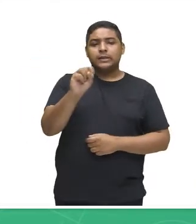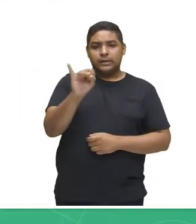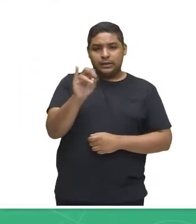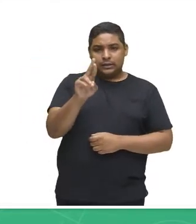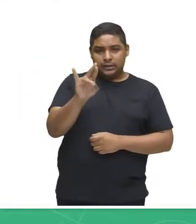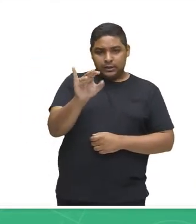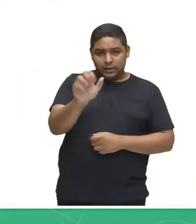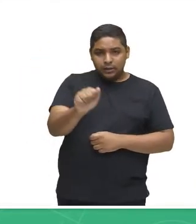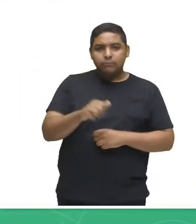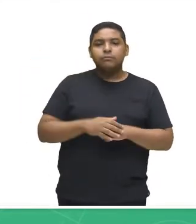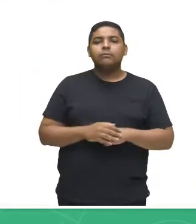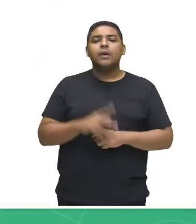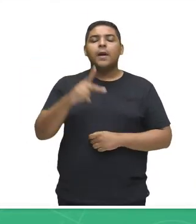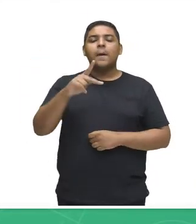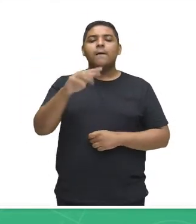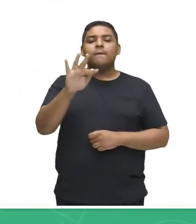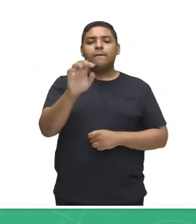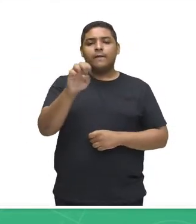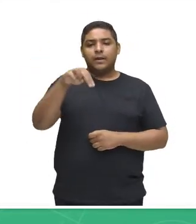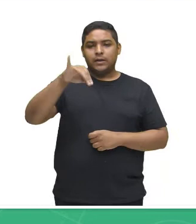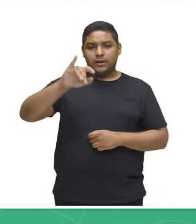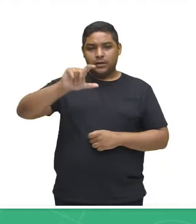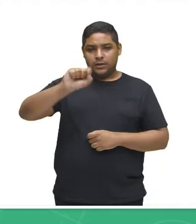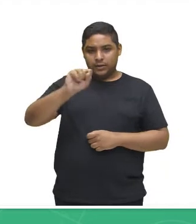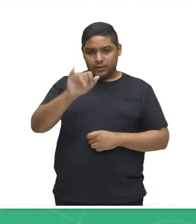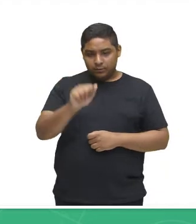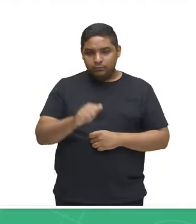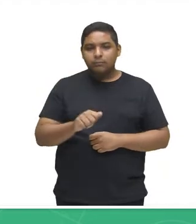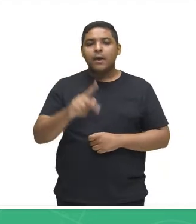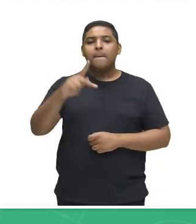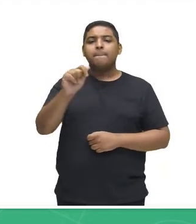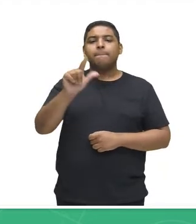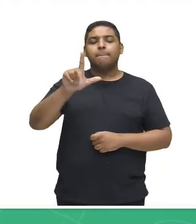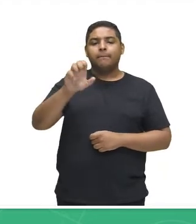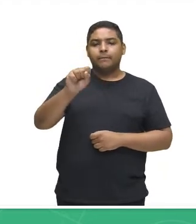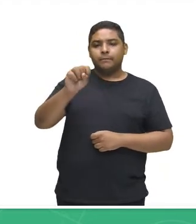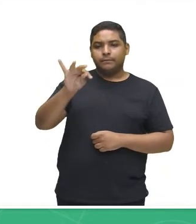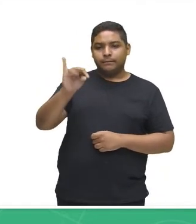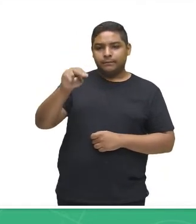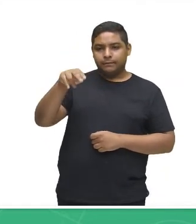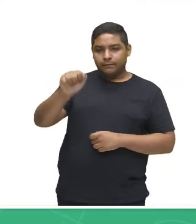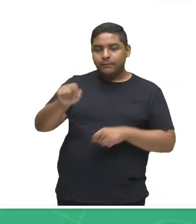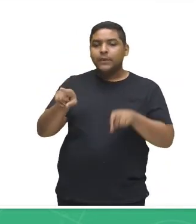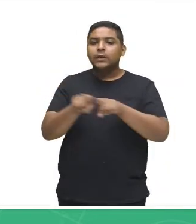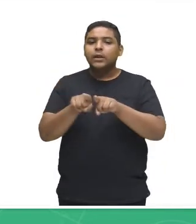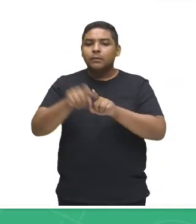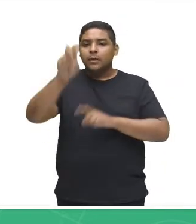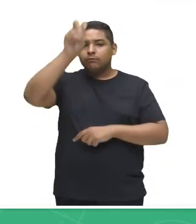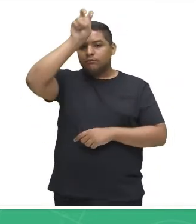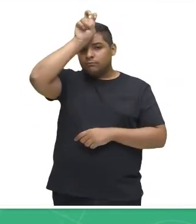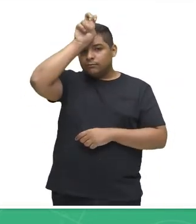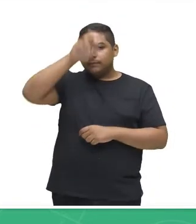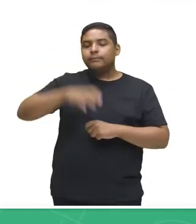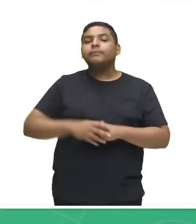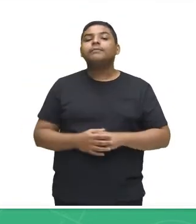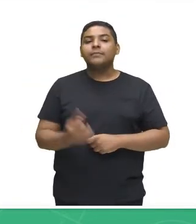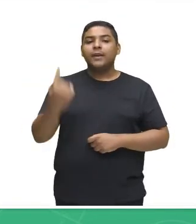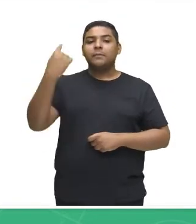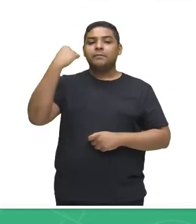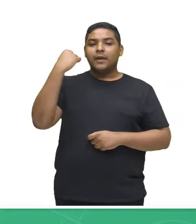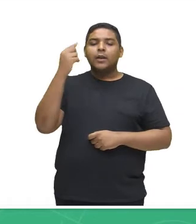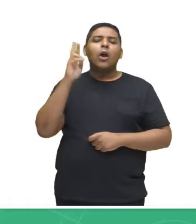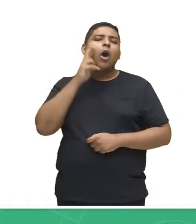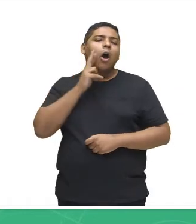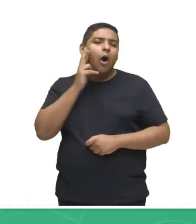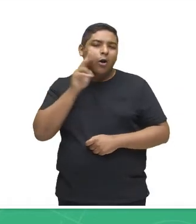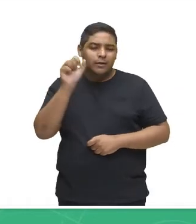Egito. Lembram aquela parte rosa em torno do nosso mapa que eu mostrei lá no começo? Era aquele pedaço e muito mais. Eles